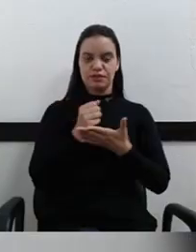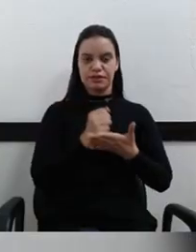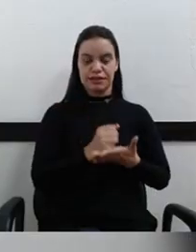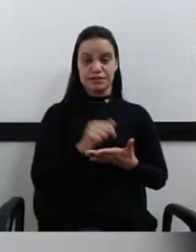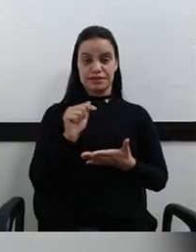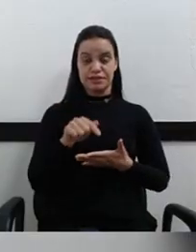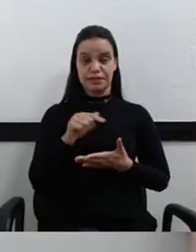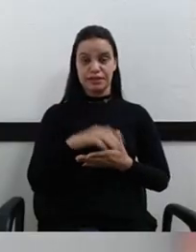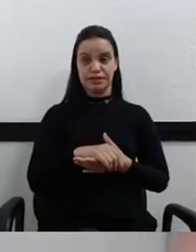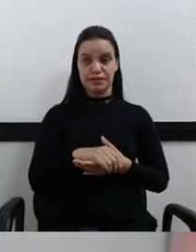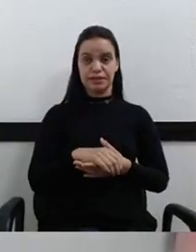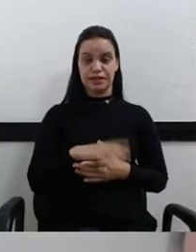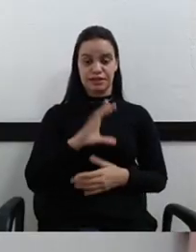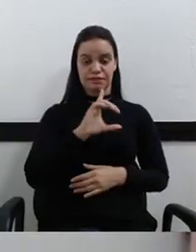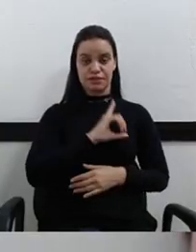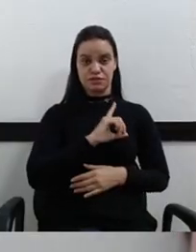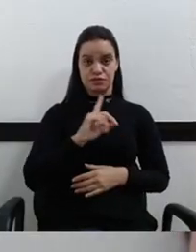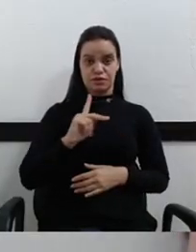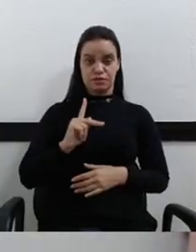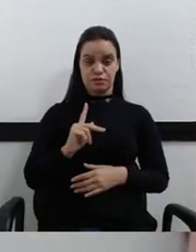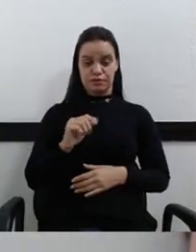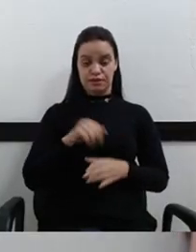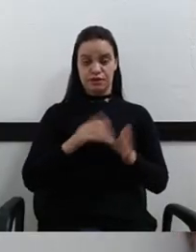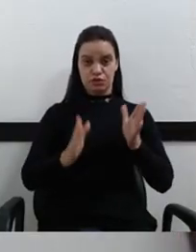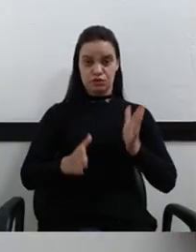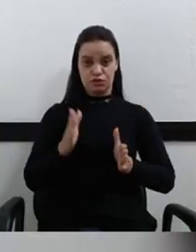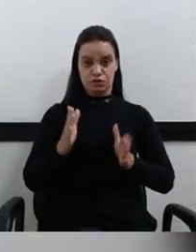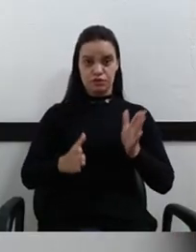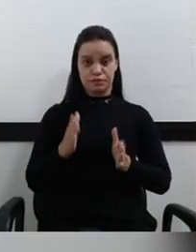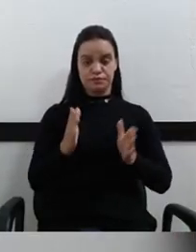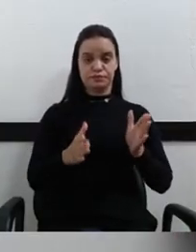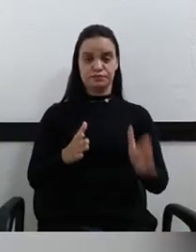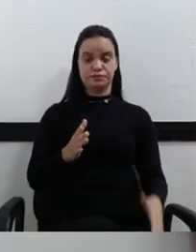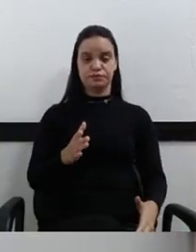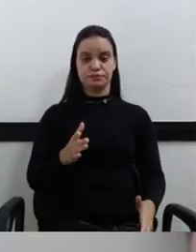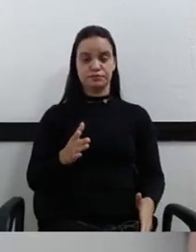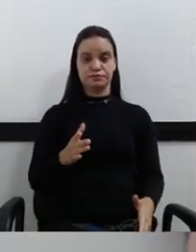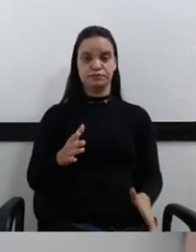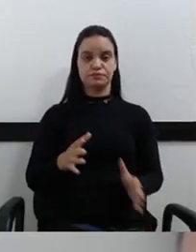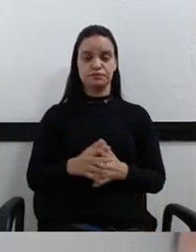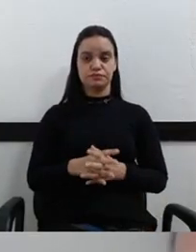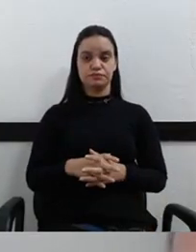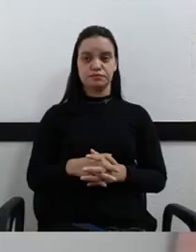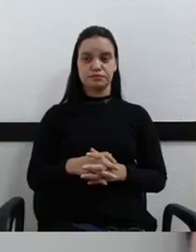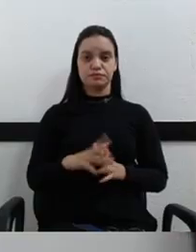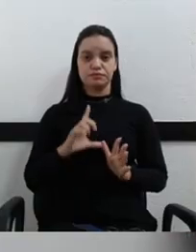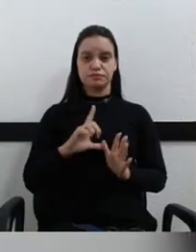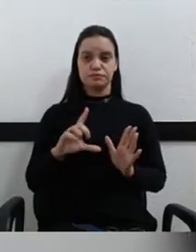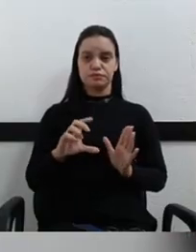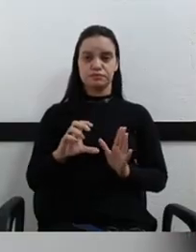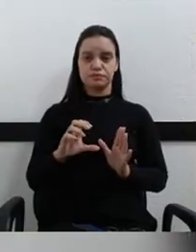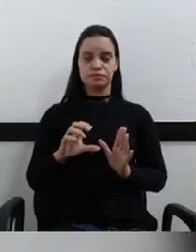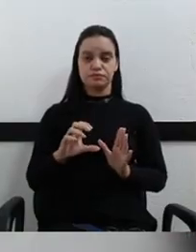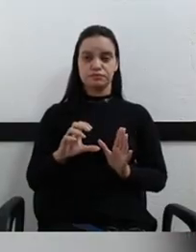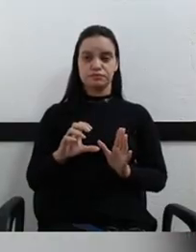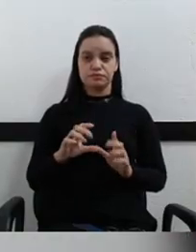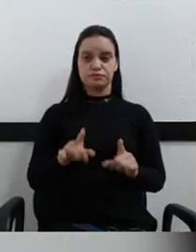atuação da defensora pública nesse período inicial do estágio probatório. Já também adianto que o voto já se encontra nos